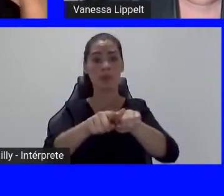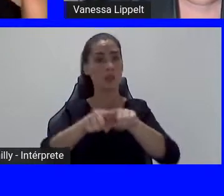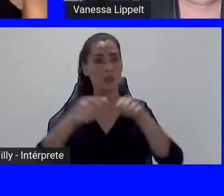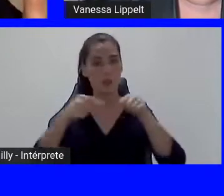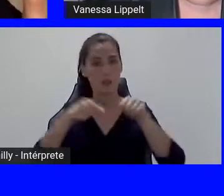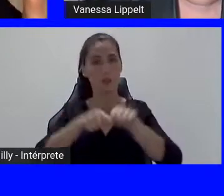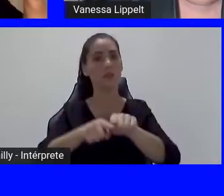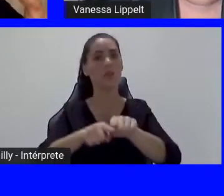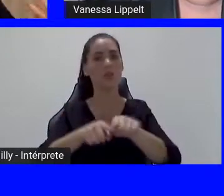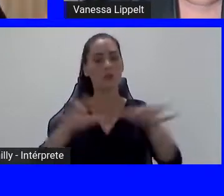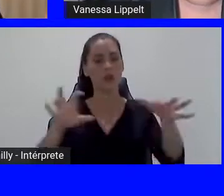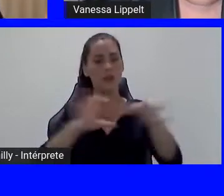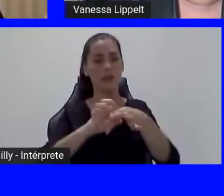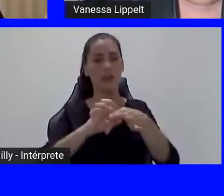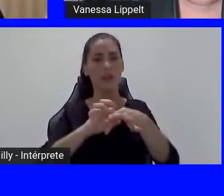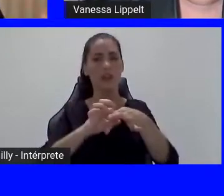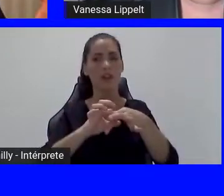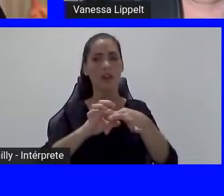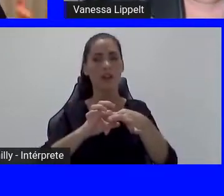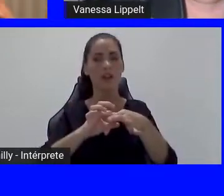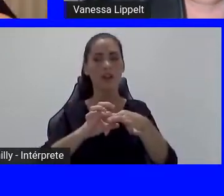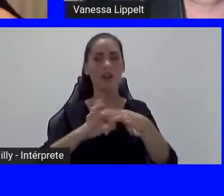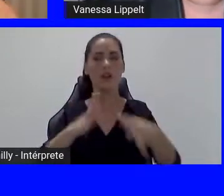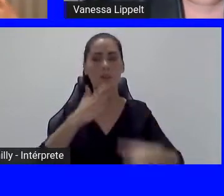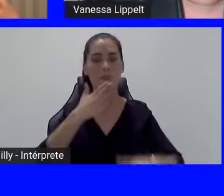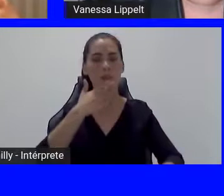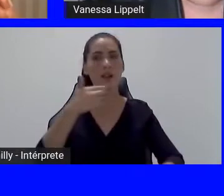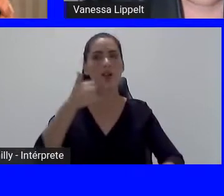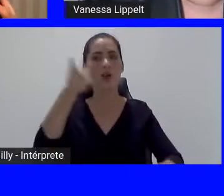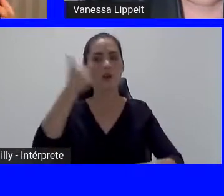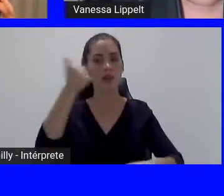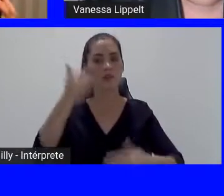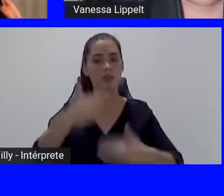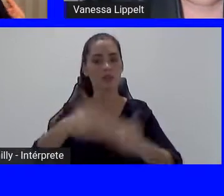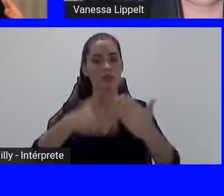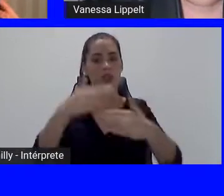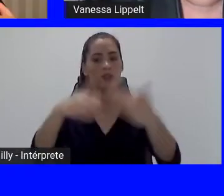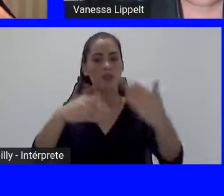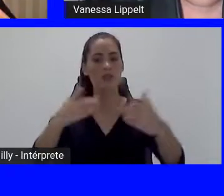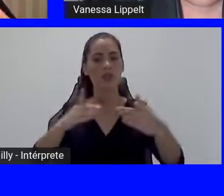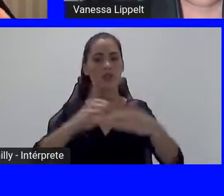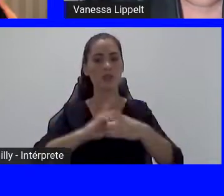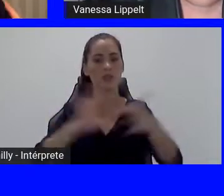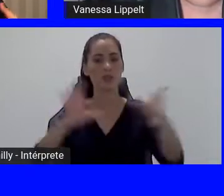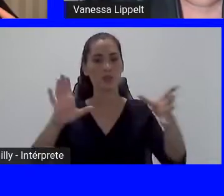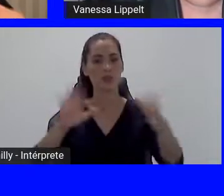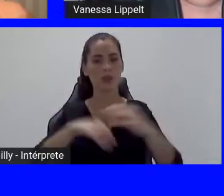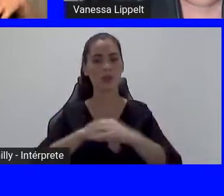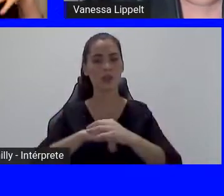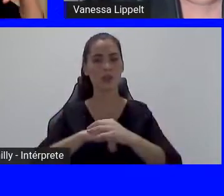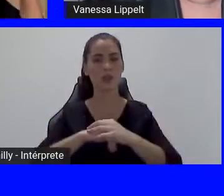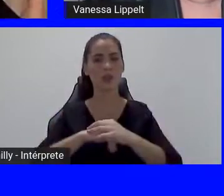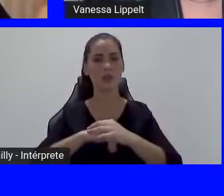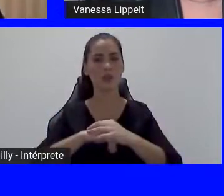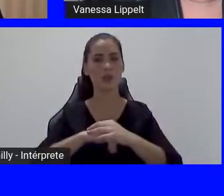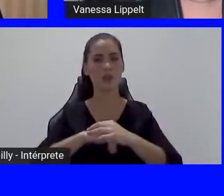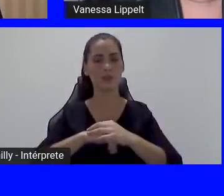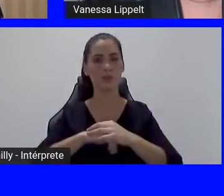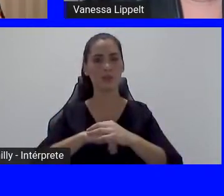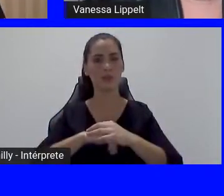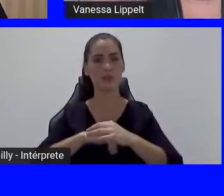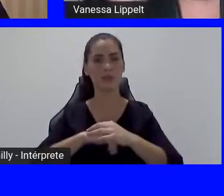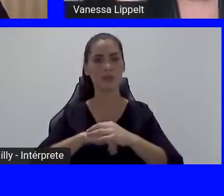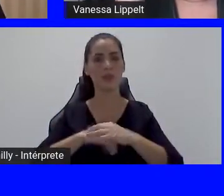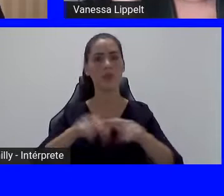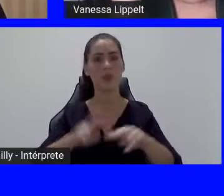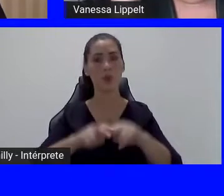já sobe de patamar no processo do Centro Democrático. Pelo tempo de rádio, tempo de televisão, pelo fundo, né, e pela